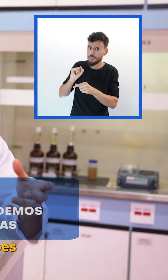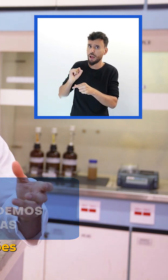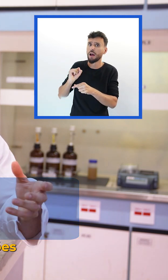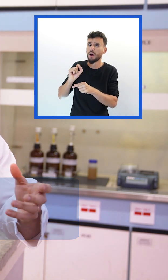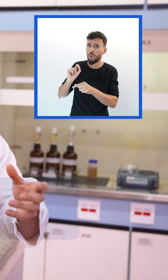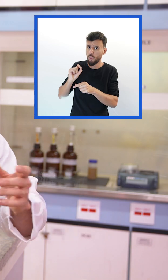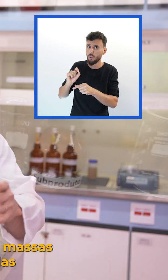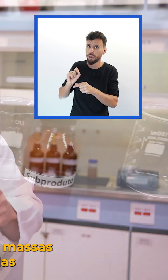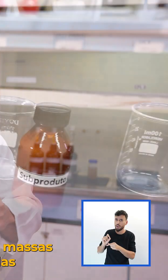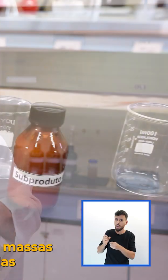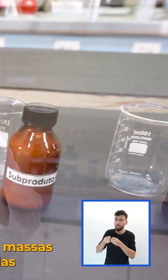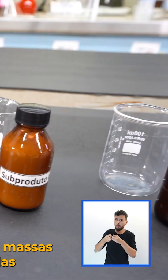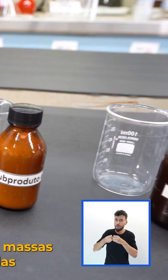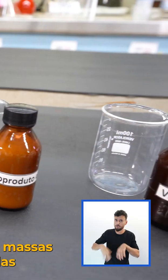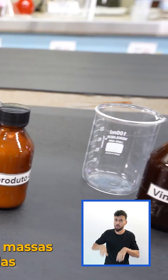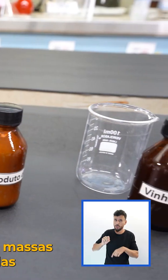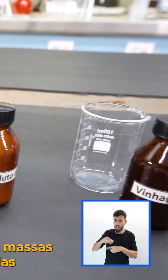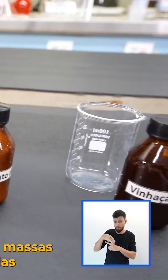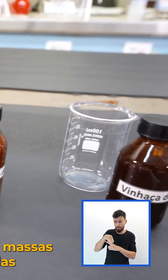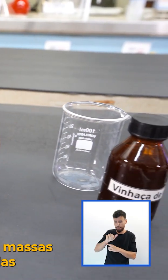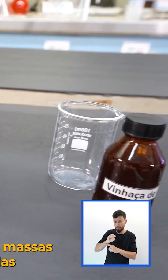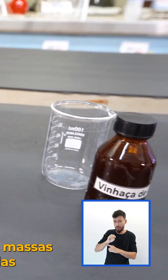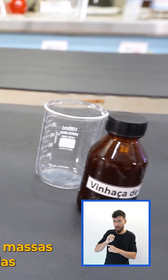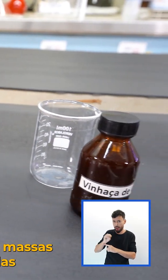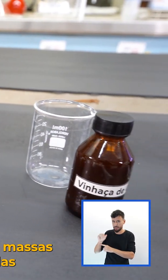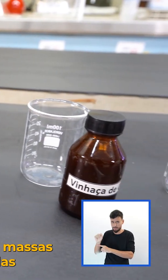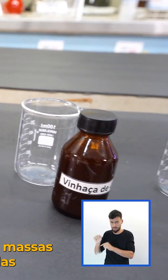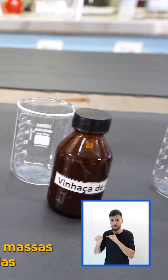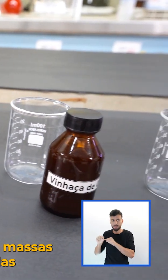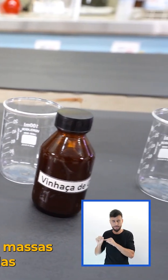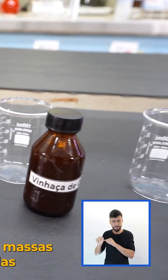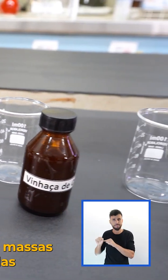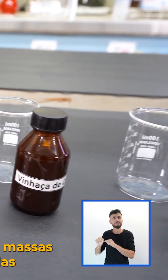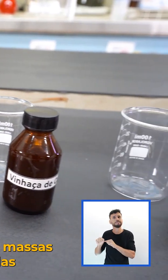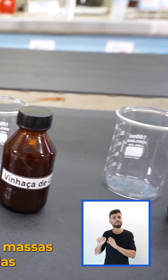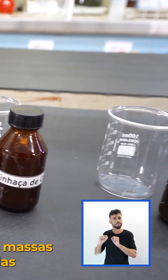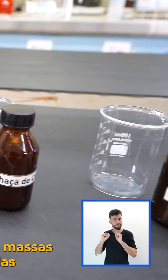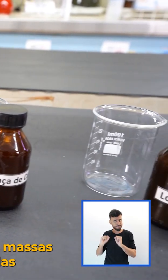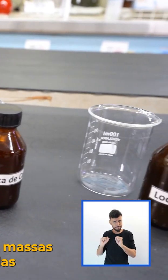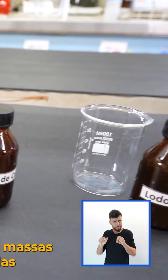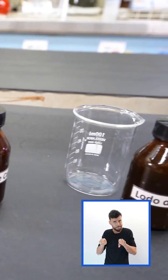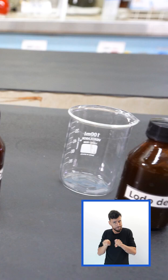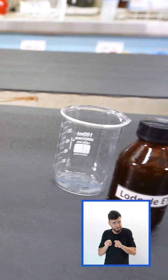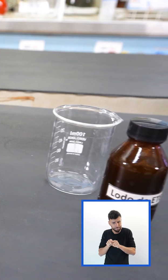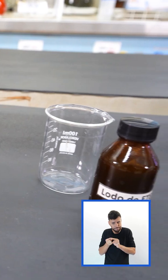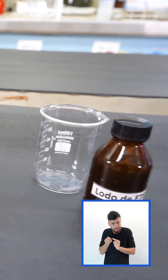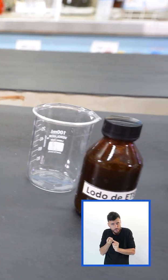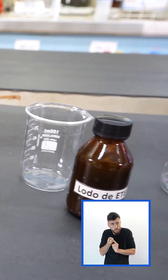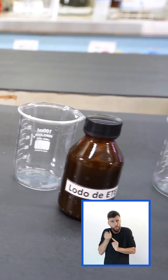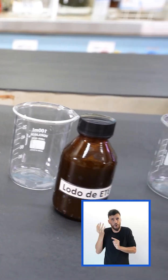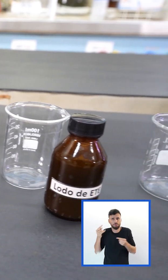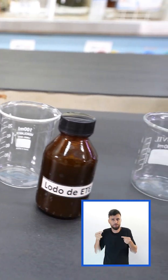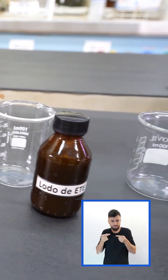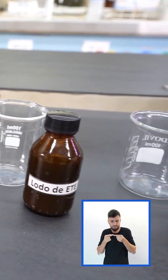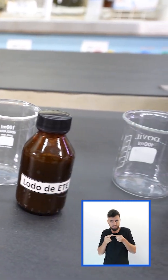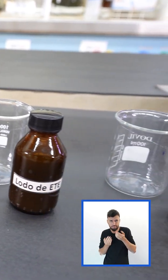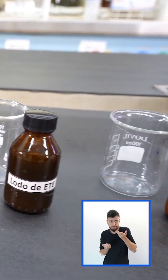massa pesada. Isso é, muito provavelmente essas massas serão facilmente quantificadas por